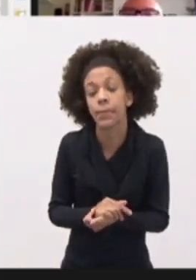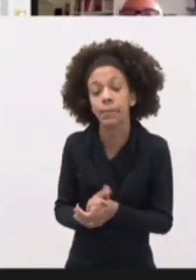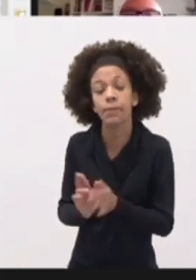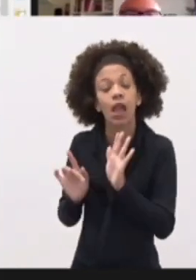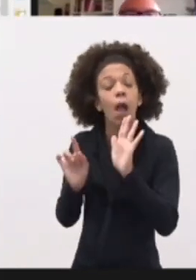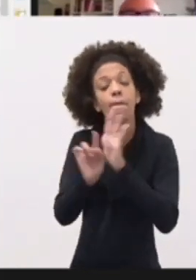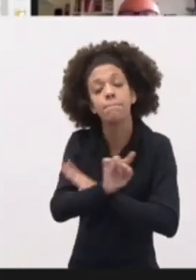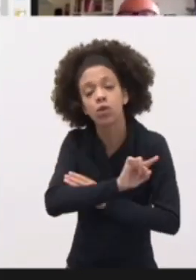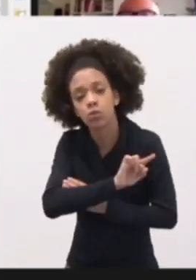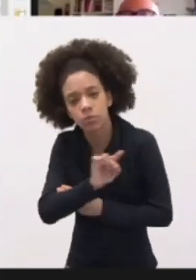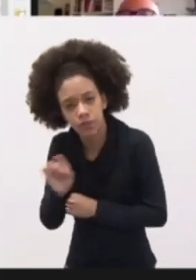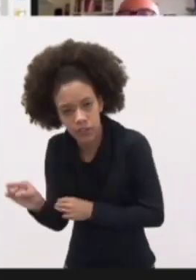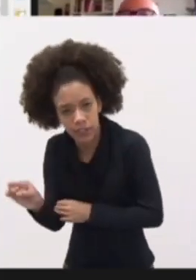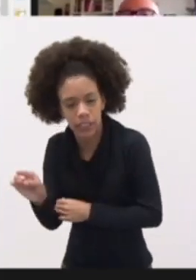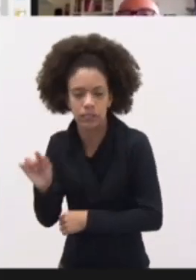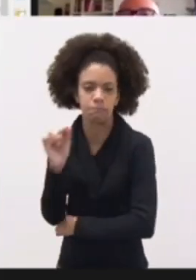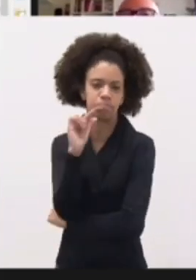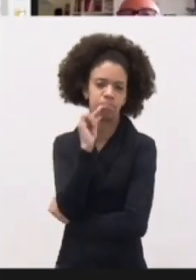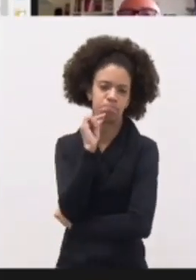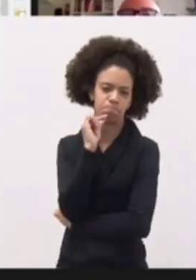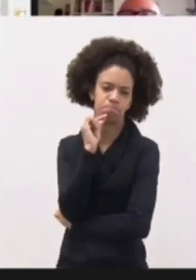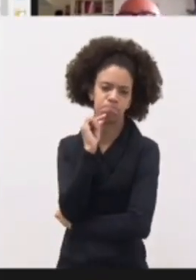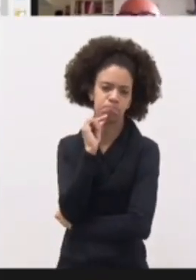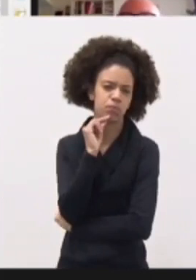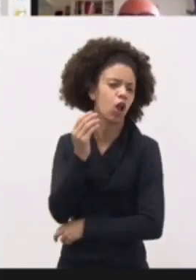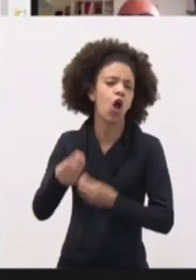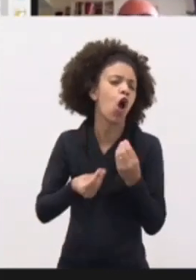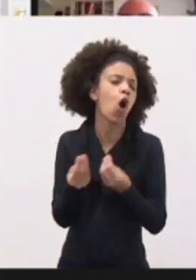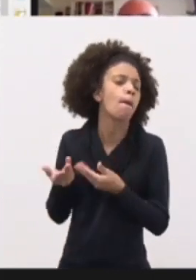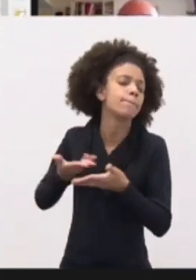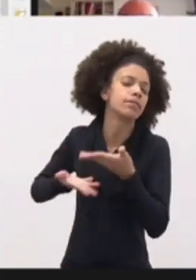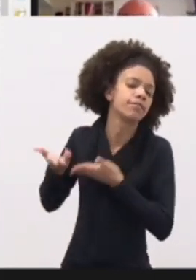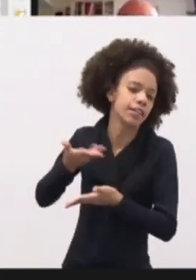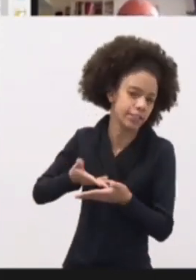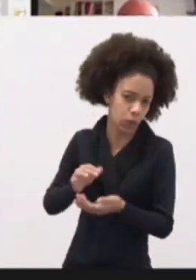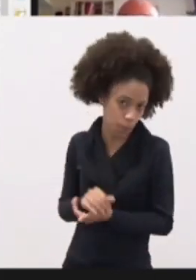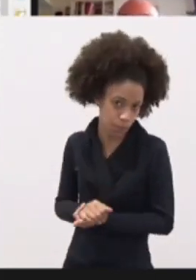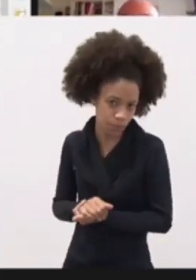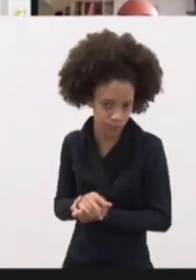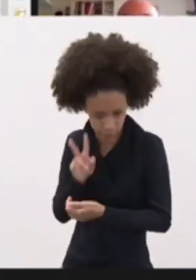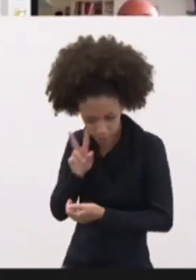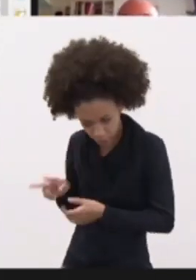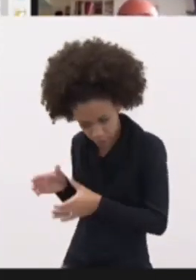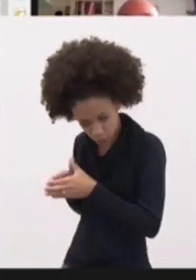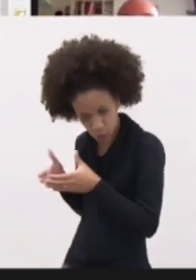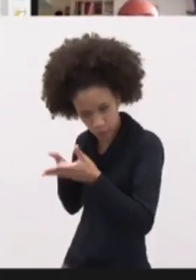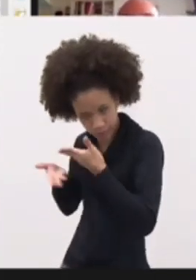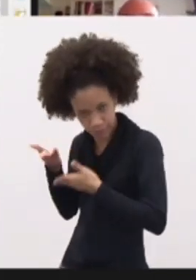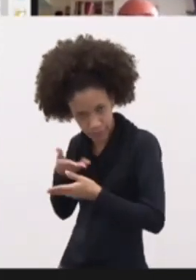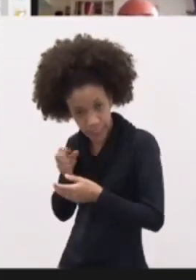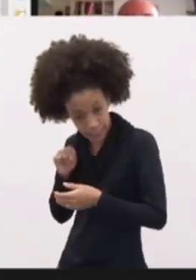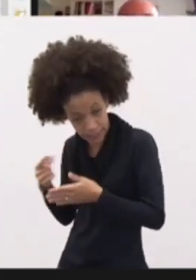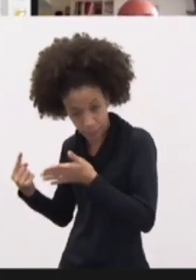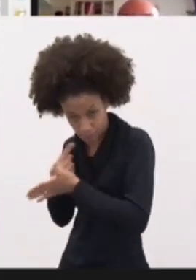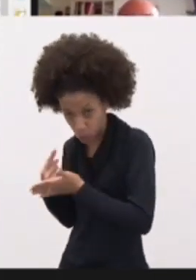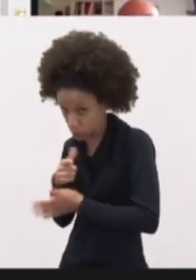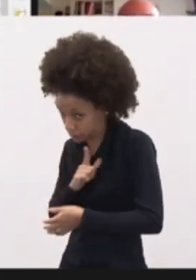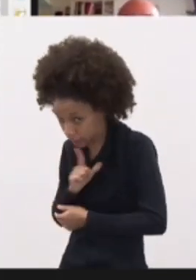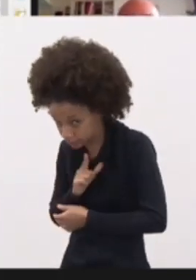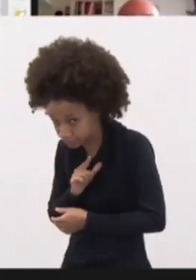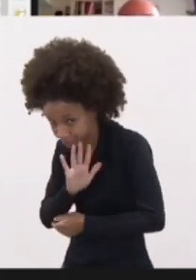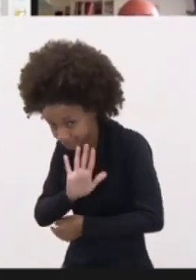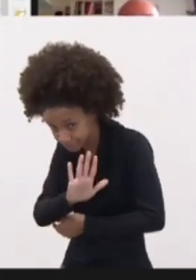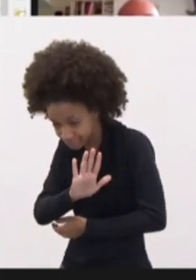para vocês como está a interação. Vamos ver aqui, pessoal, se eu tenho perguntas.